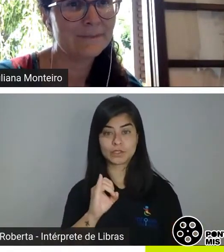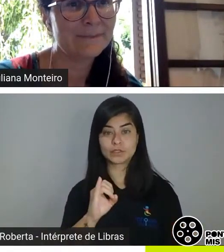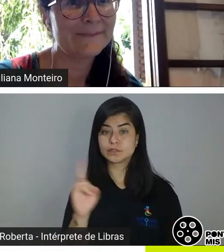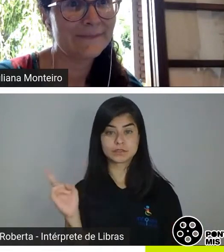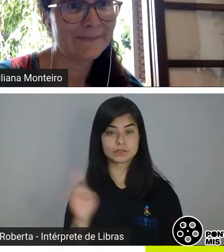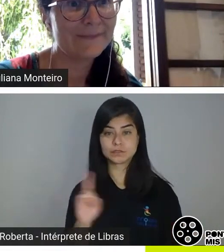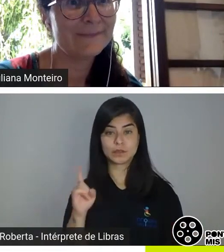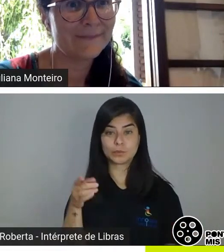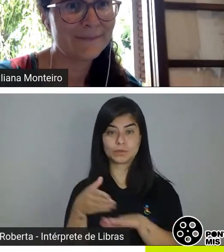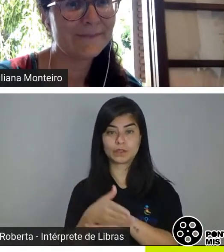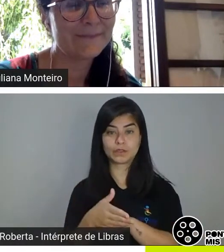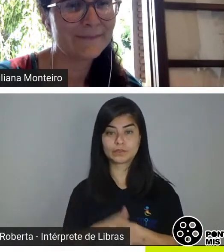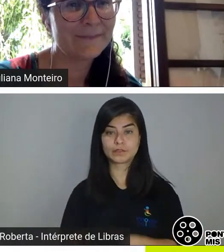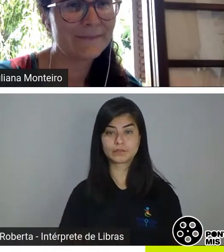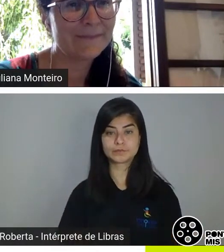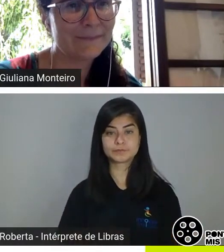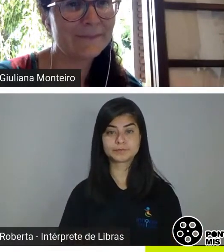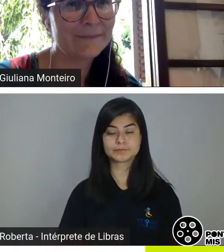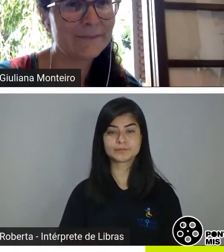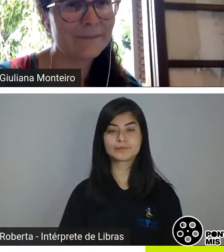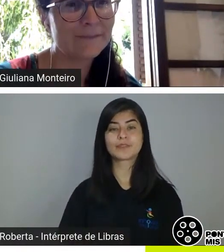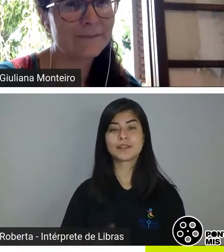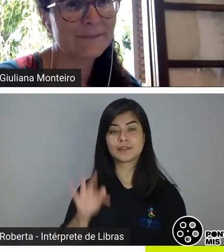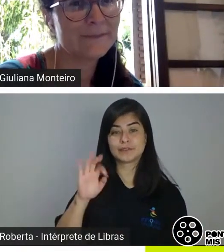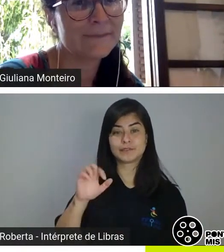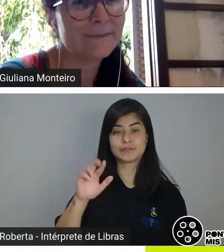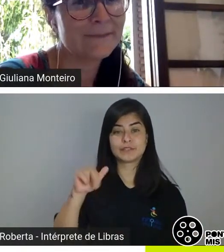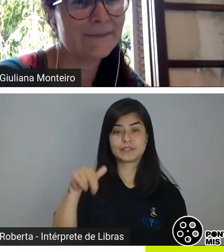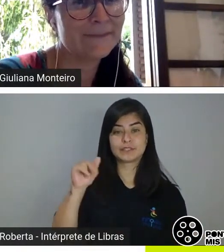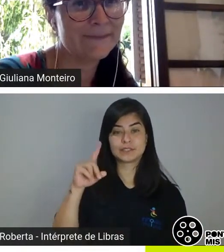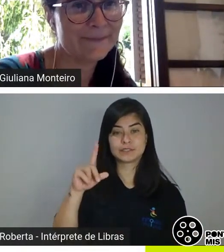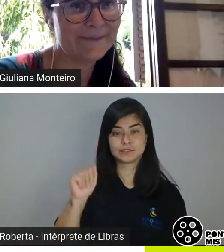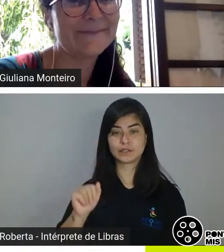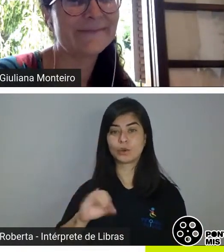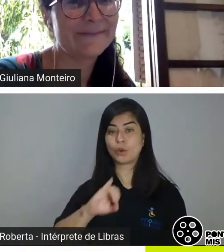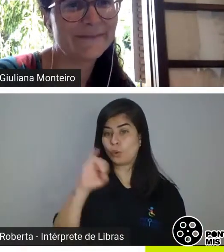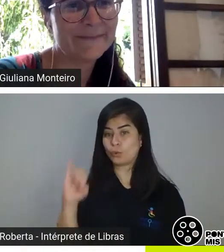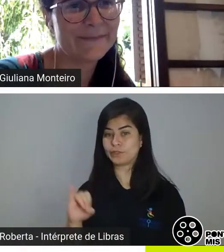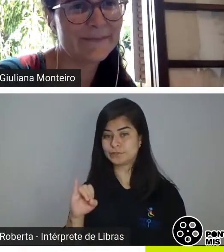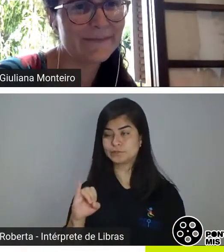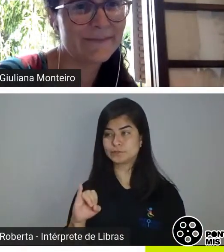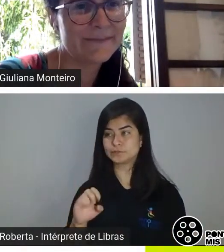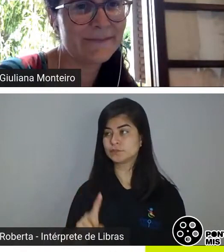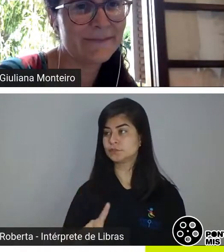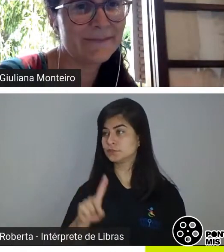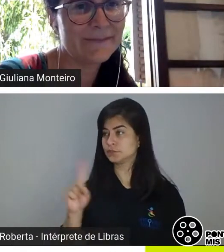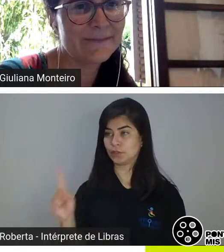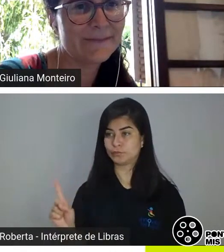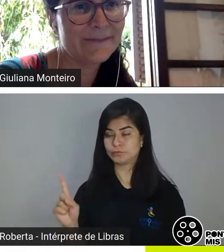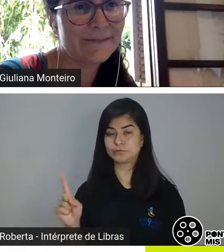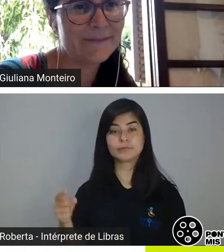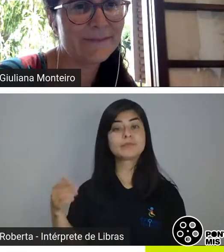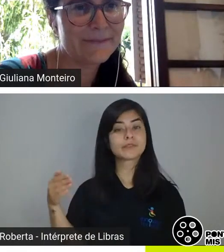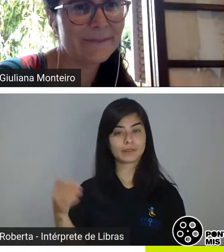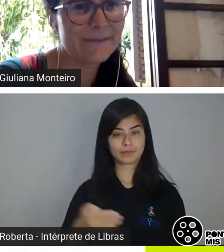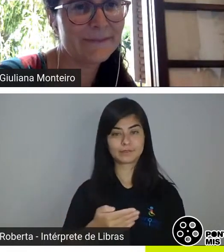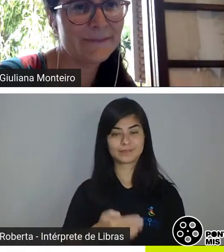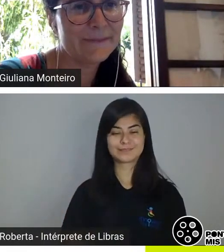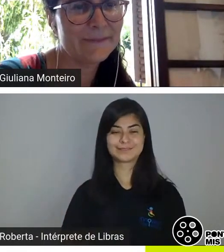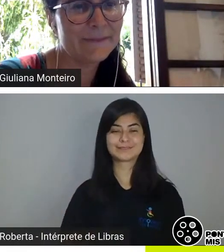Ela dizia 3 palavras, a Fernanda. Oi, não, entra. Bom, nós fizemos 5 takes.